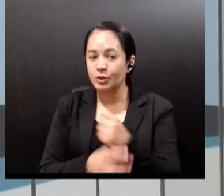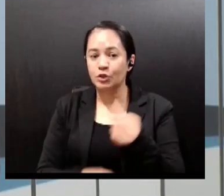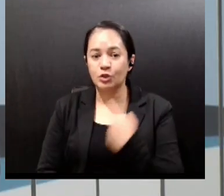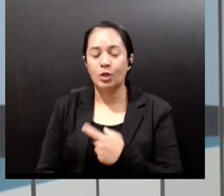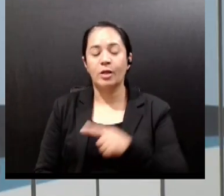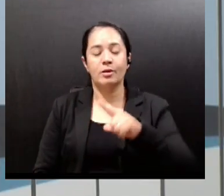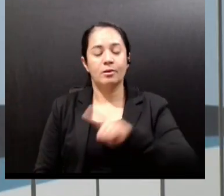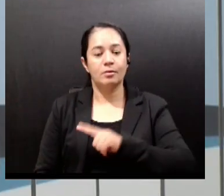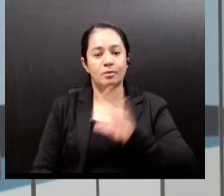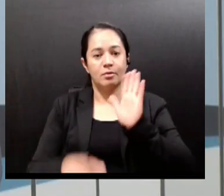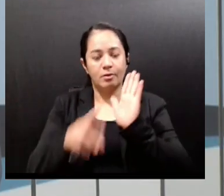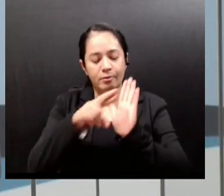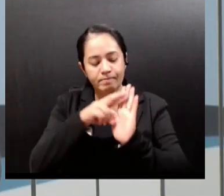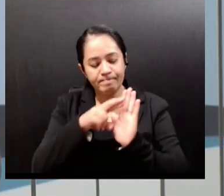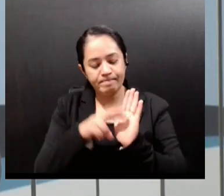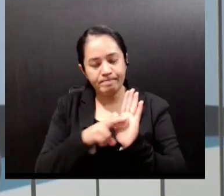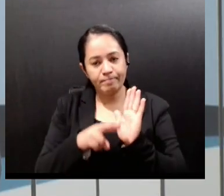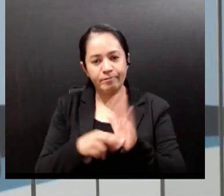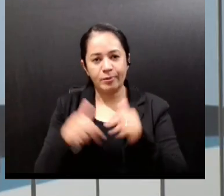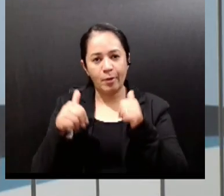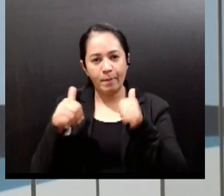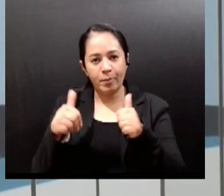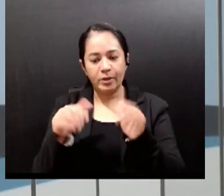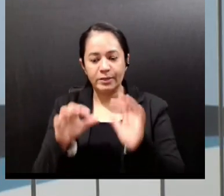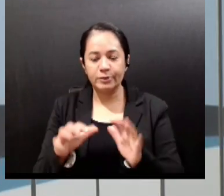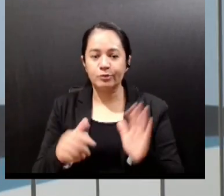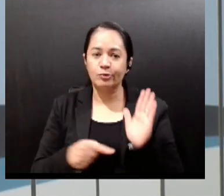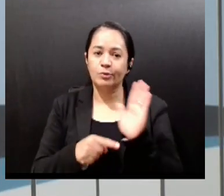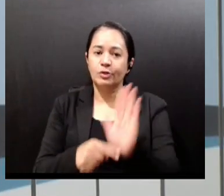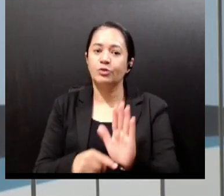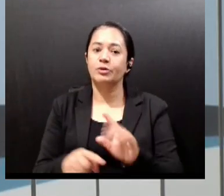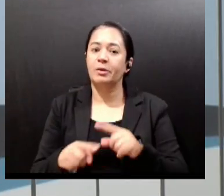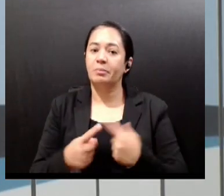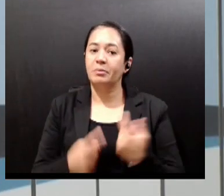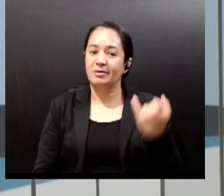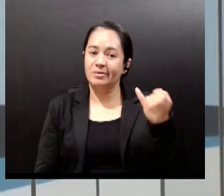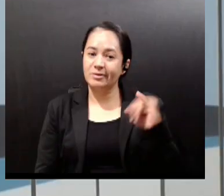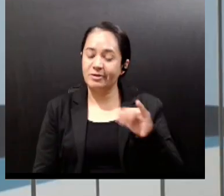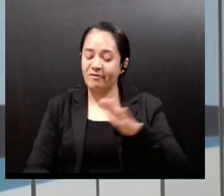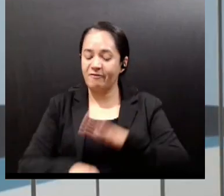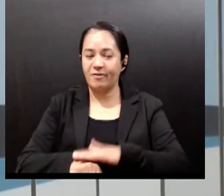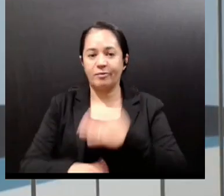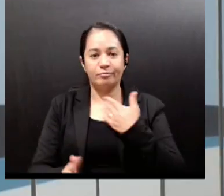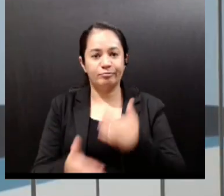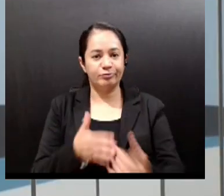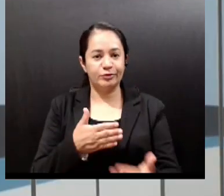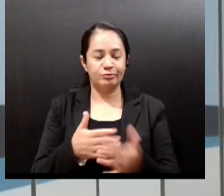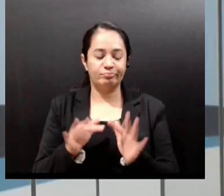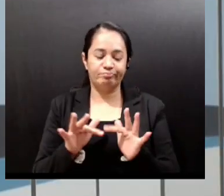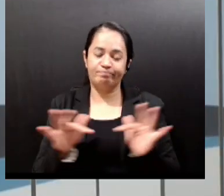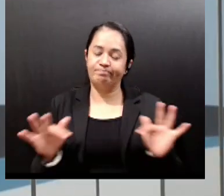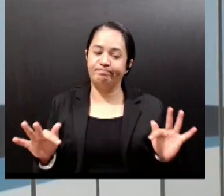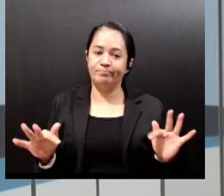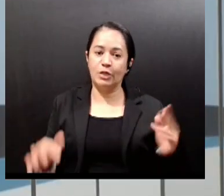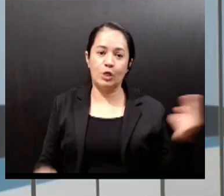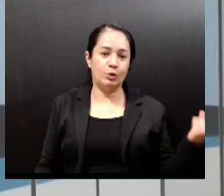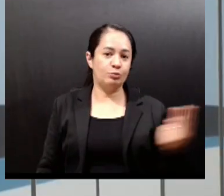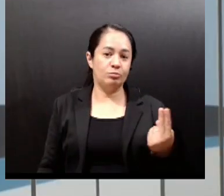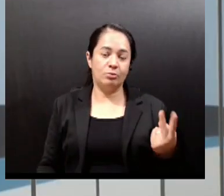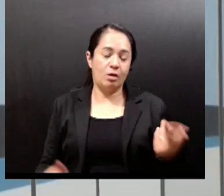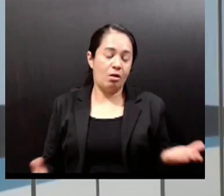bem feita, isso favorece. Agora, se for feita de uma forma muito simplória, vai ficar igual e os